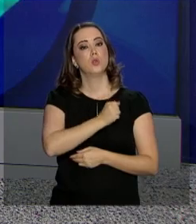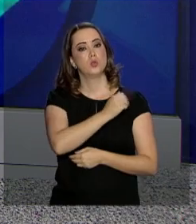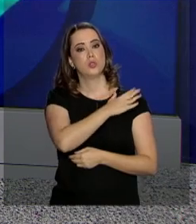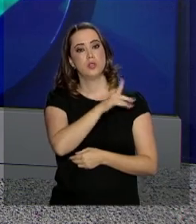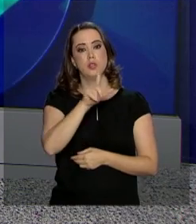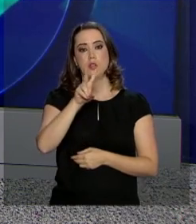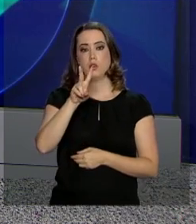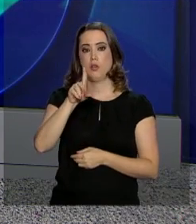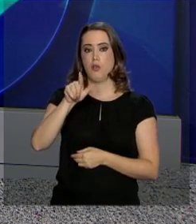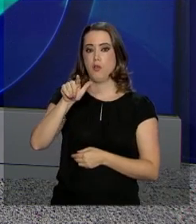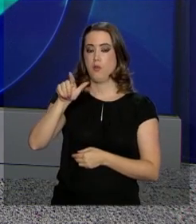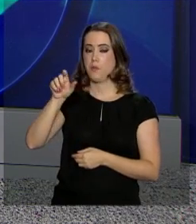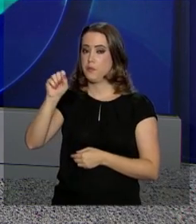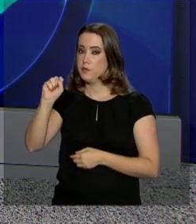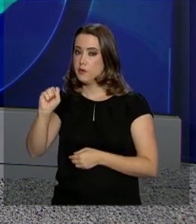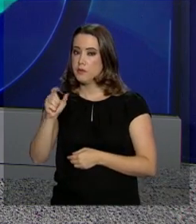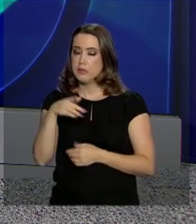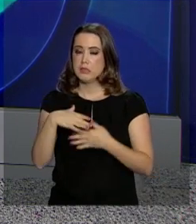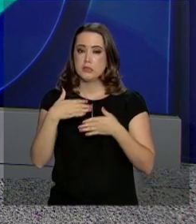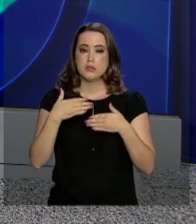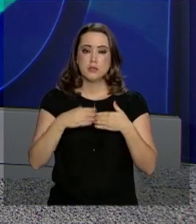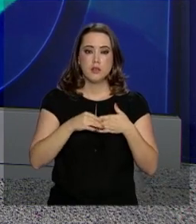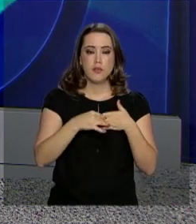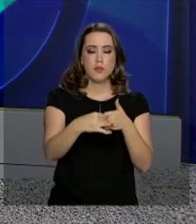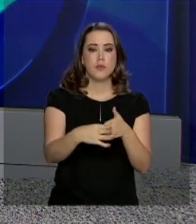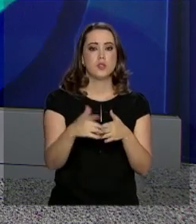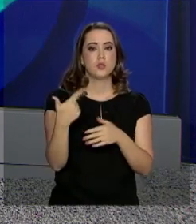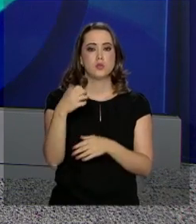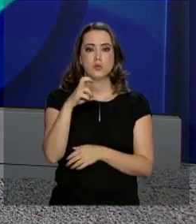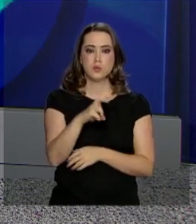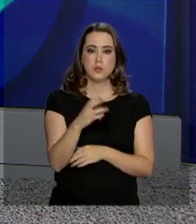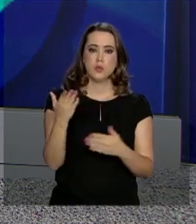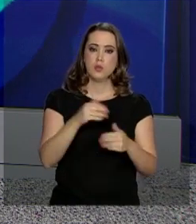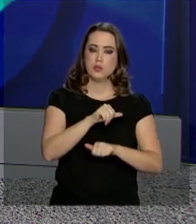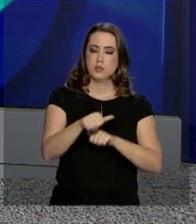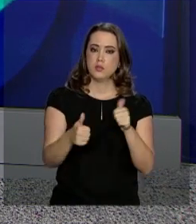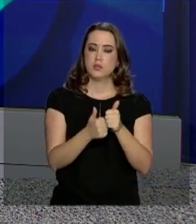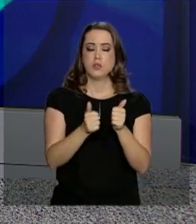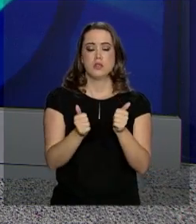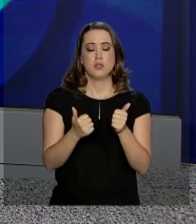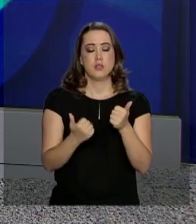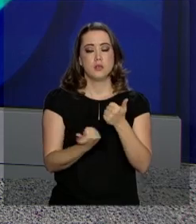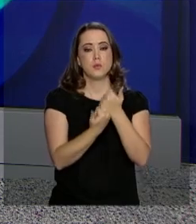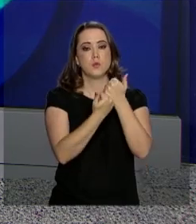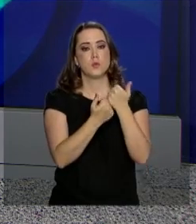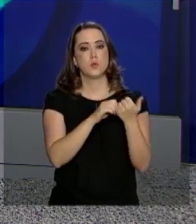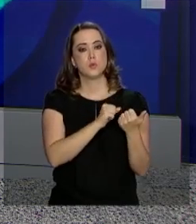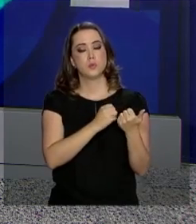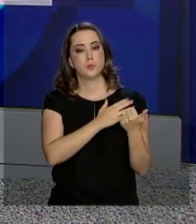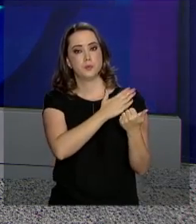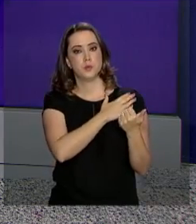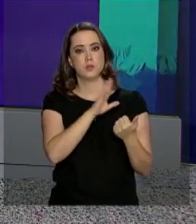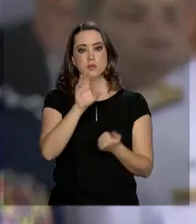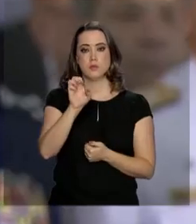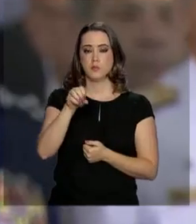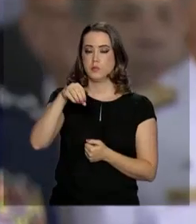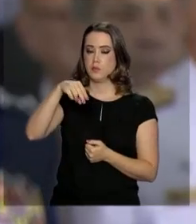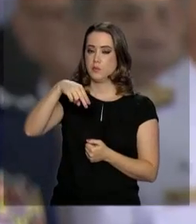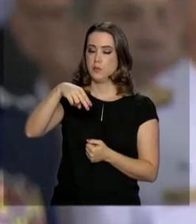Vilas Boas, que estava à frente do cargo desde 2015, passou o comando para o general Edson Pujol.